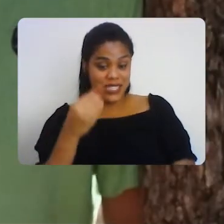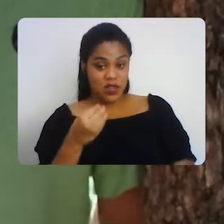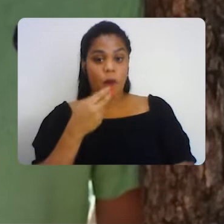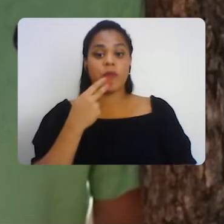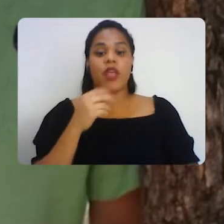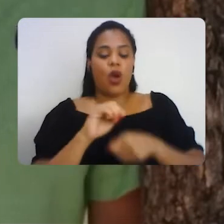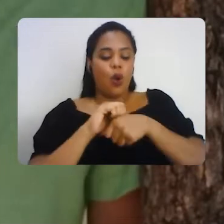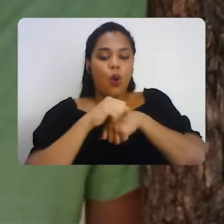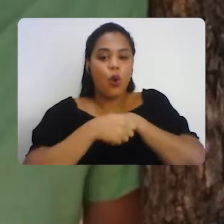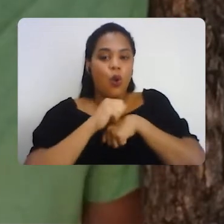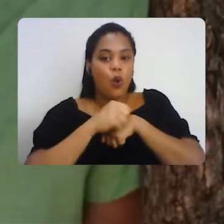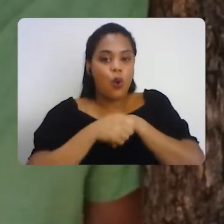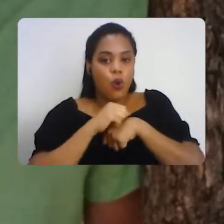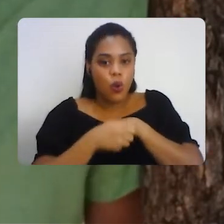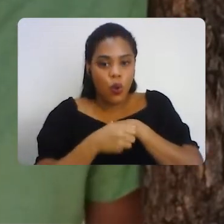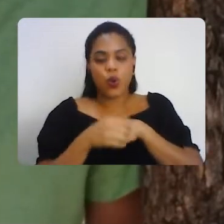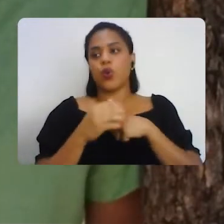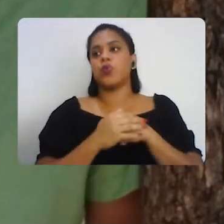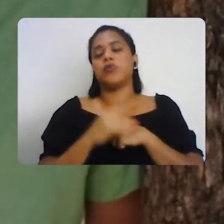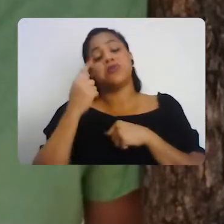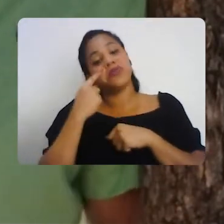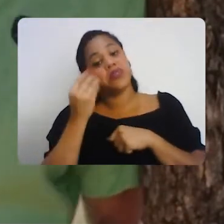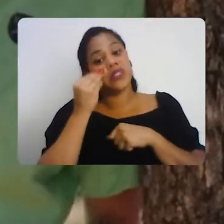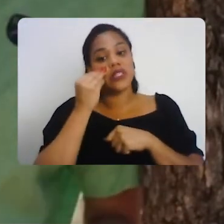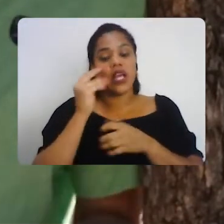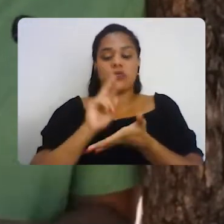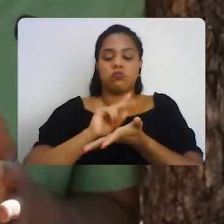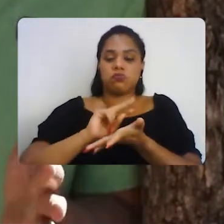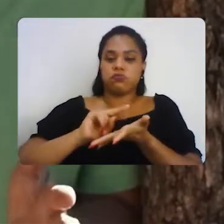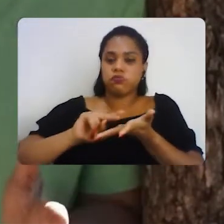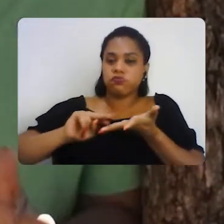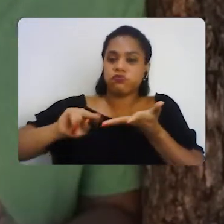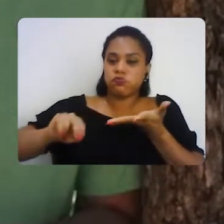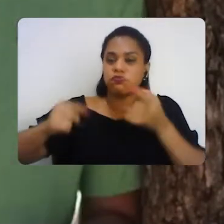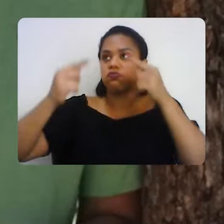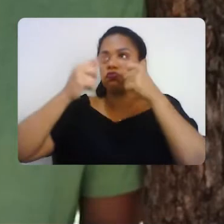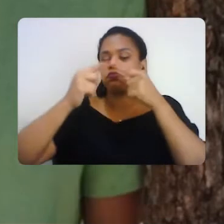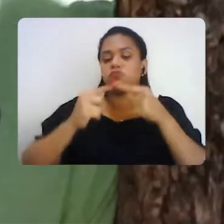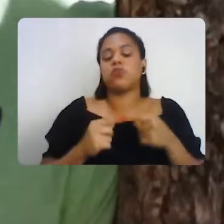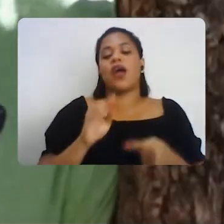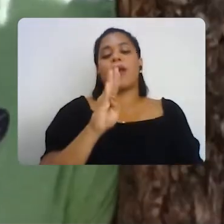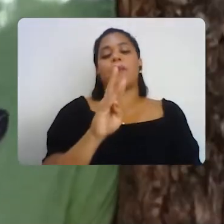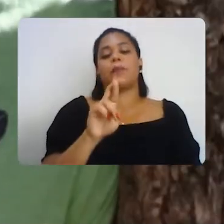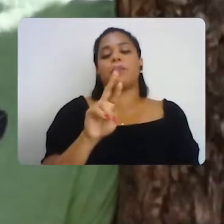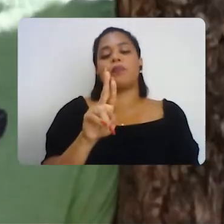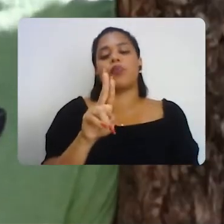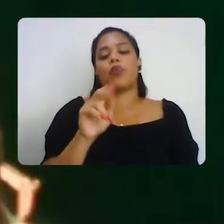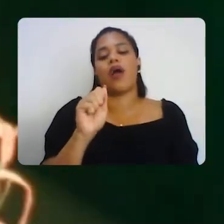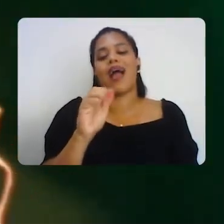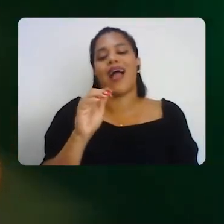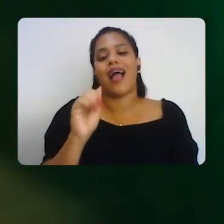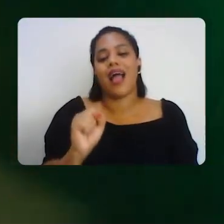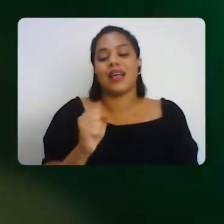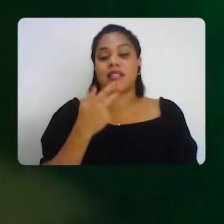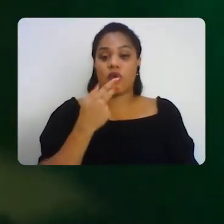E em relação ao couro, nós buscamos construir uma série de elementos que são bruacas, que